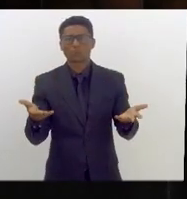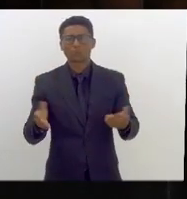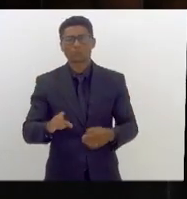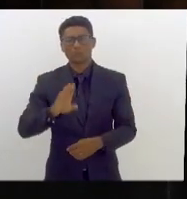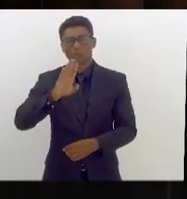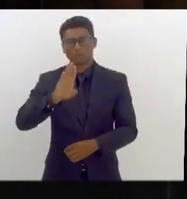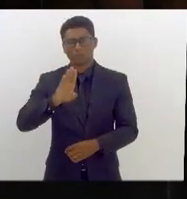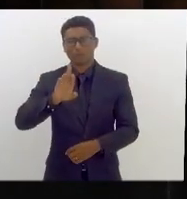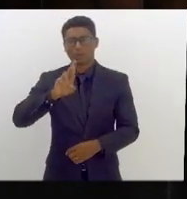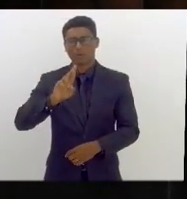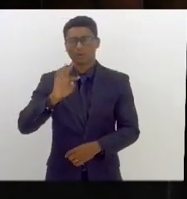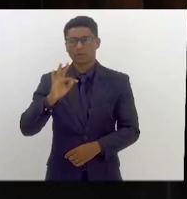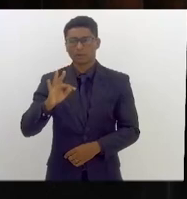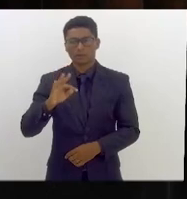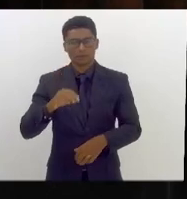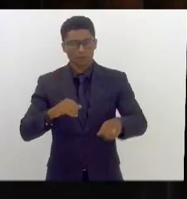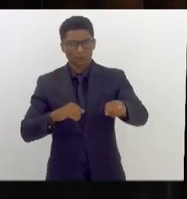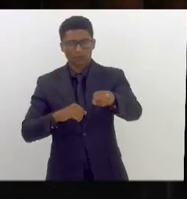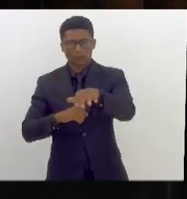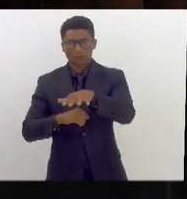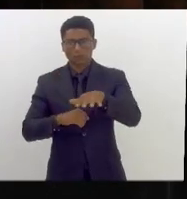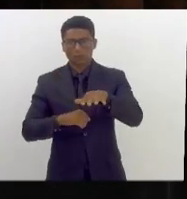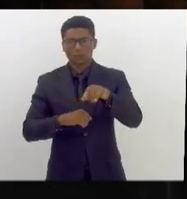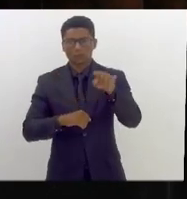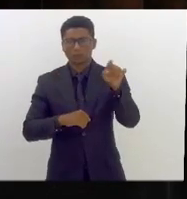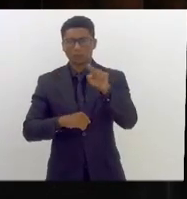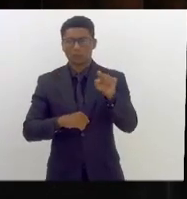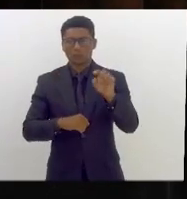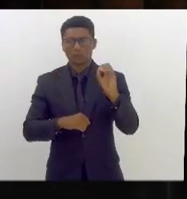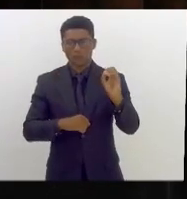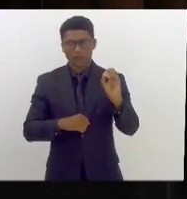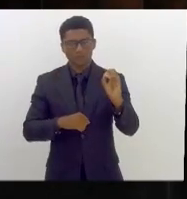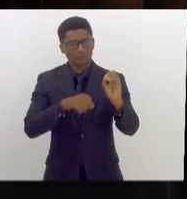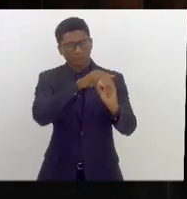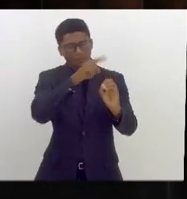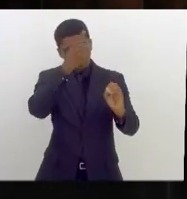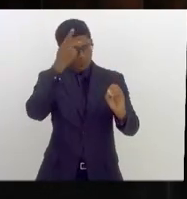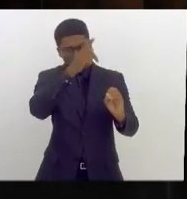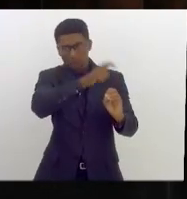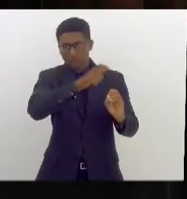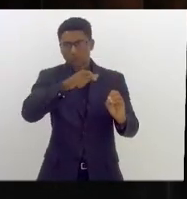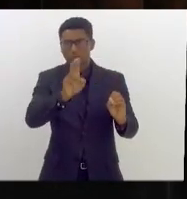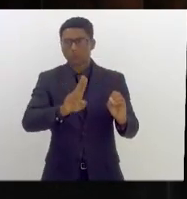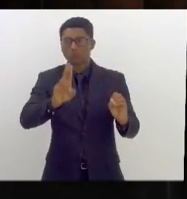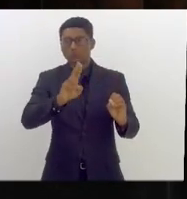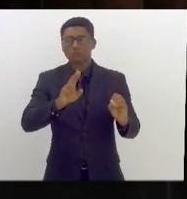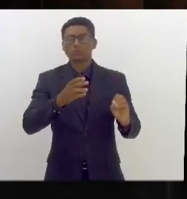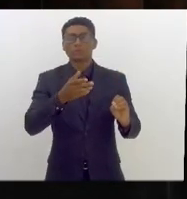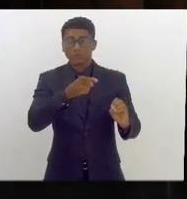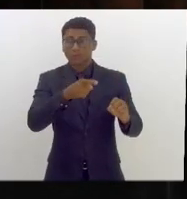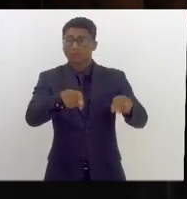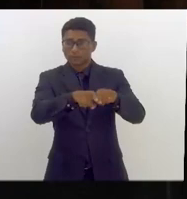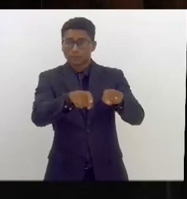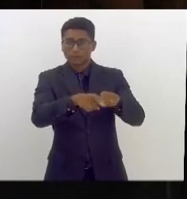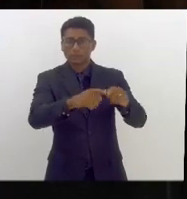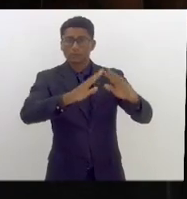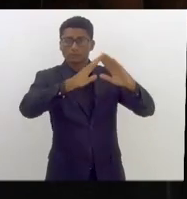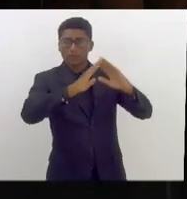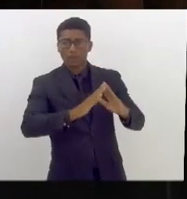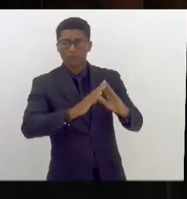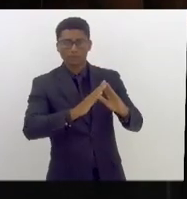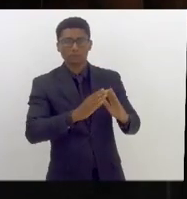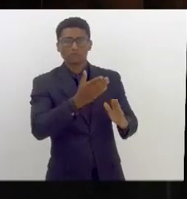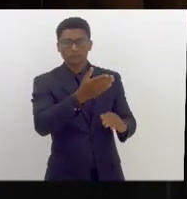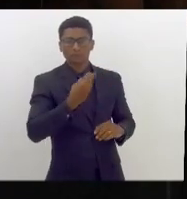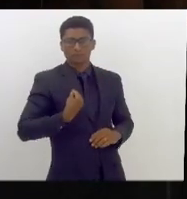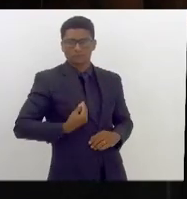por boa parte da Zona Oeste. Acho que Lucinha traz aqui uma indignação de quem é moradora, de quem vivencia